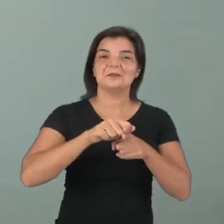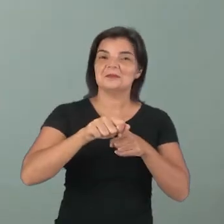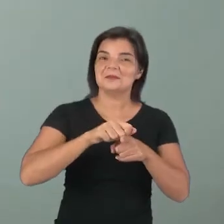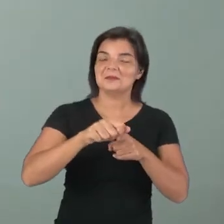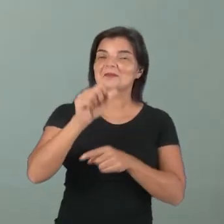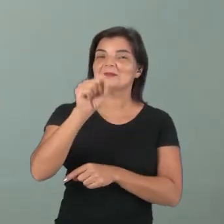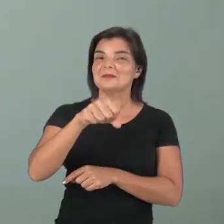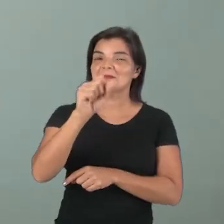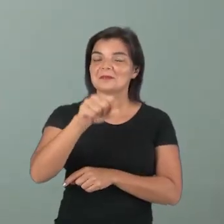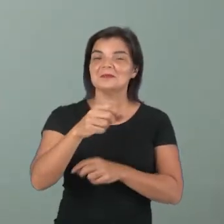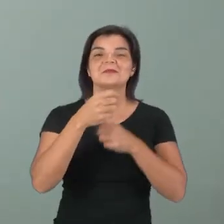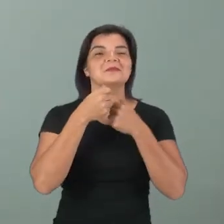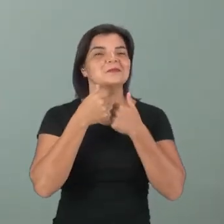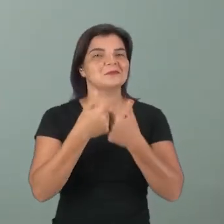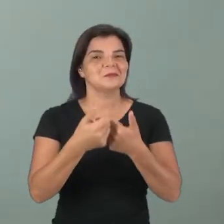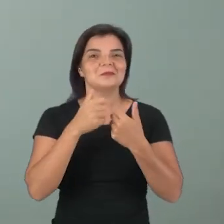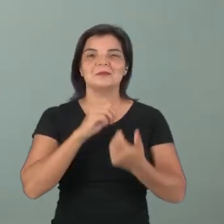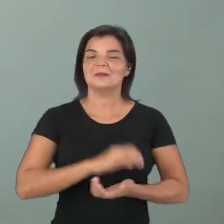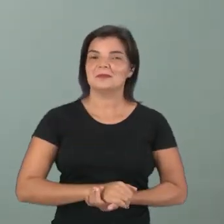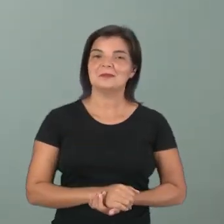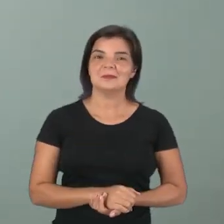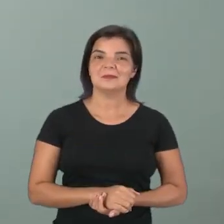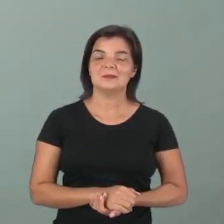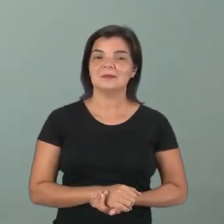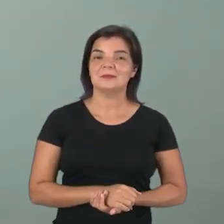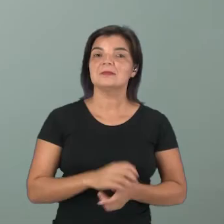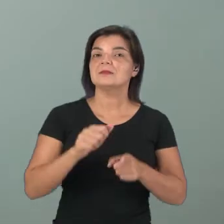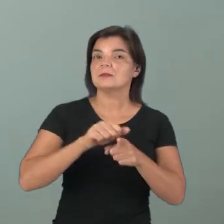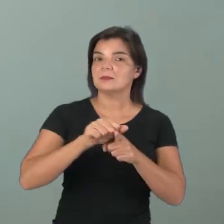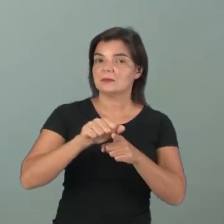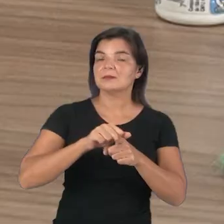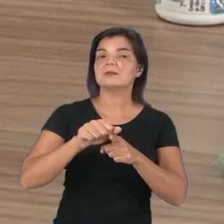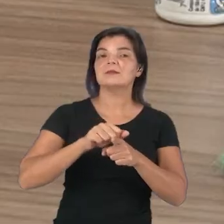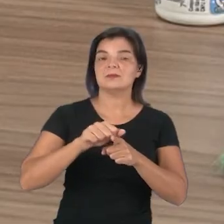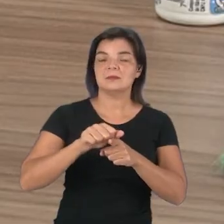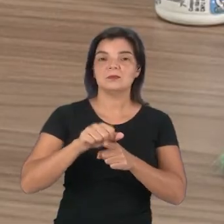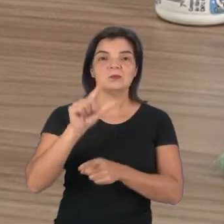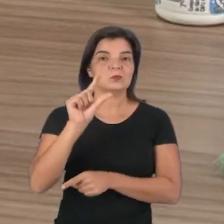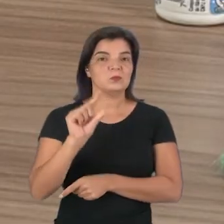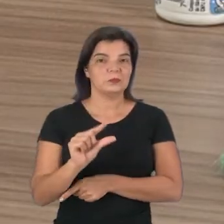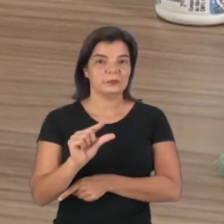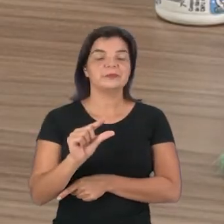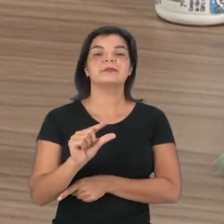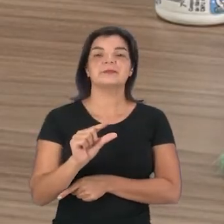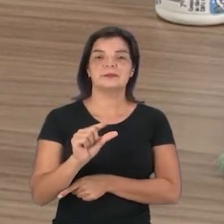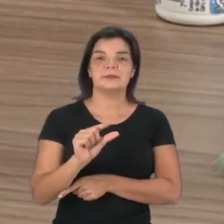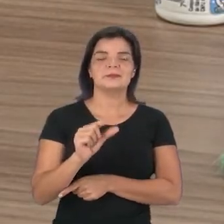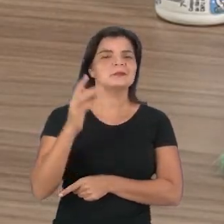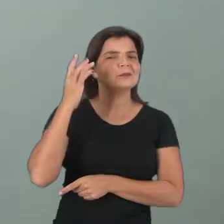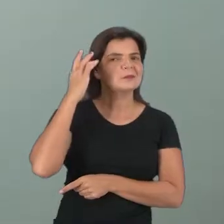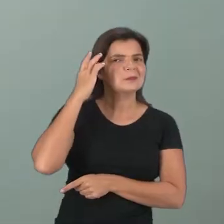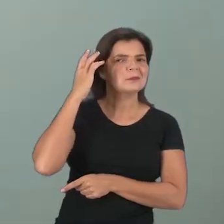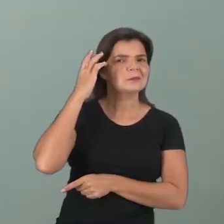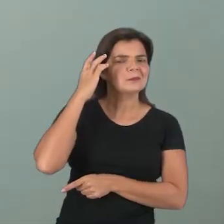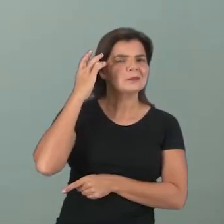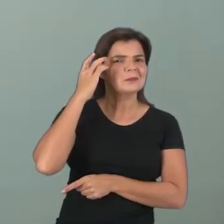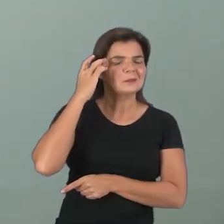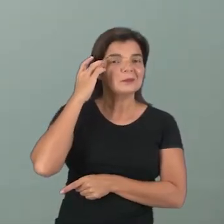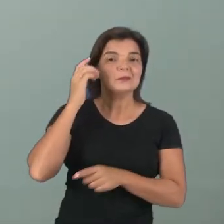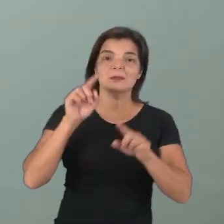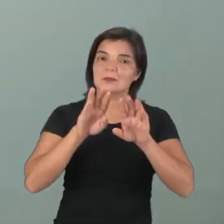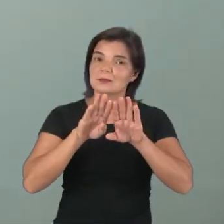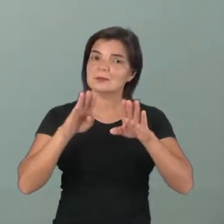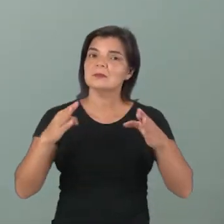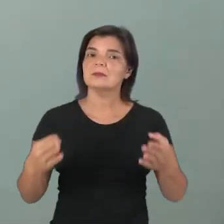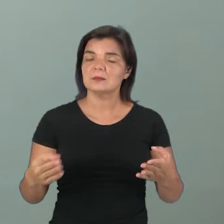borracha. Sim, muito bem. A borracha é menor. Será que aqui na minha